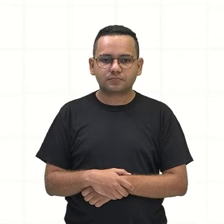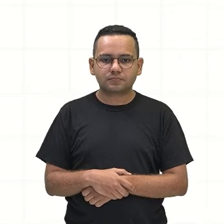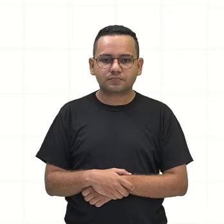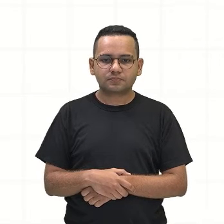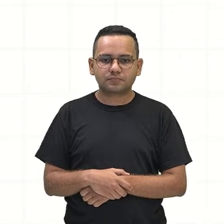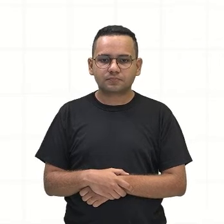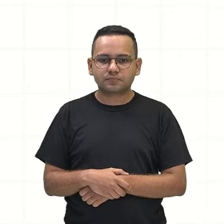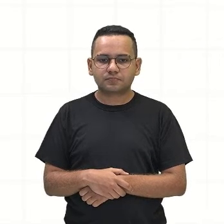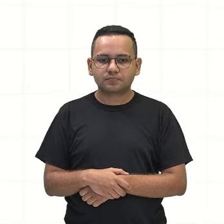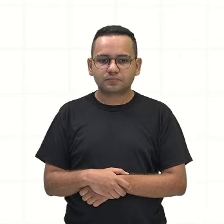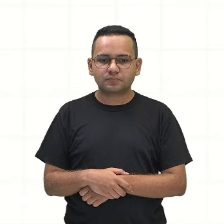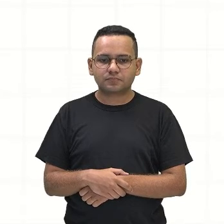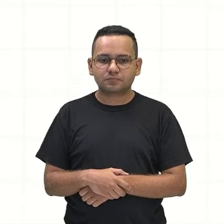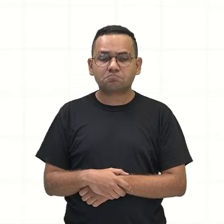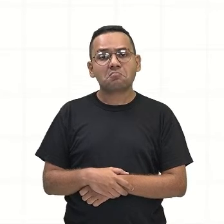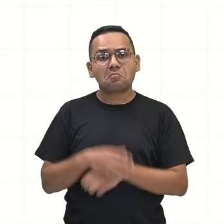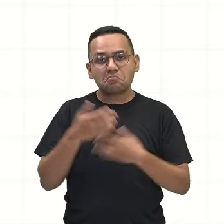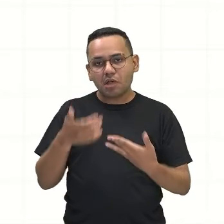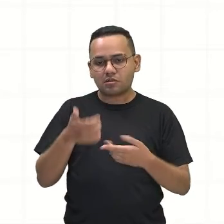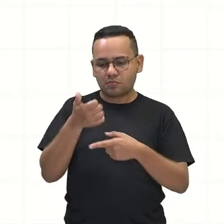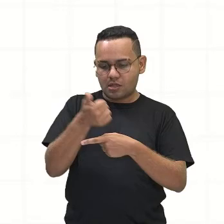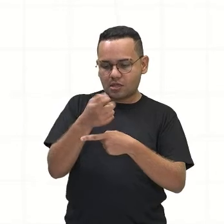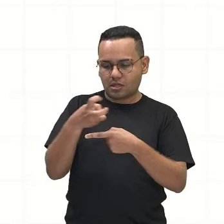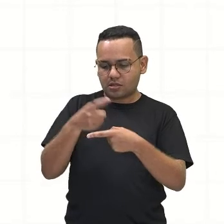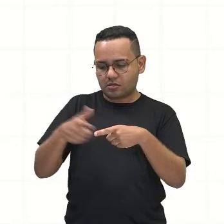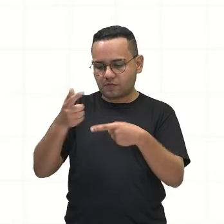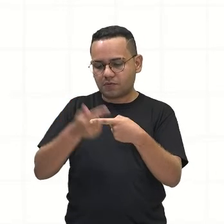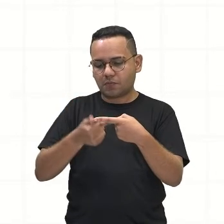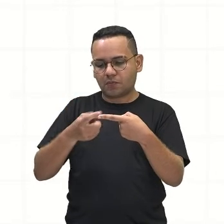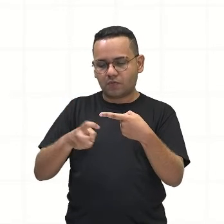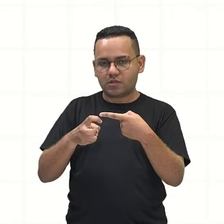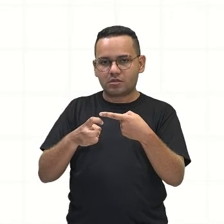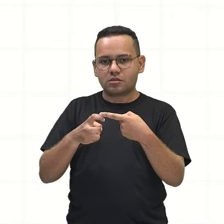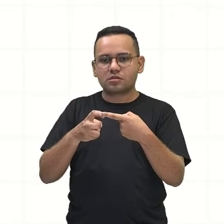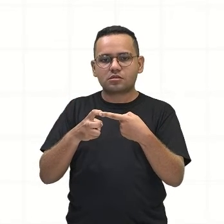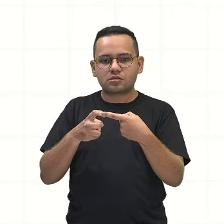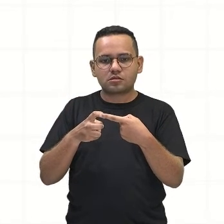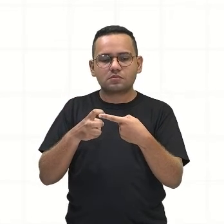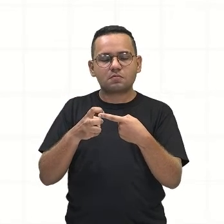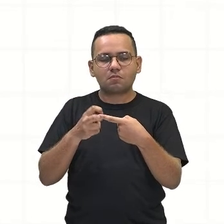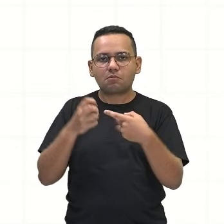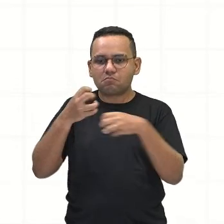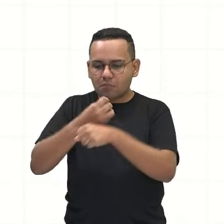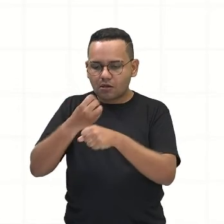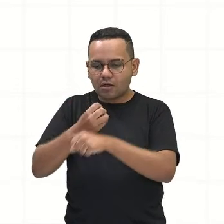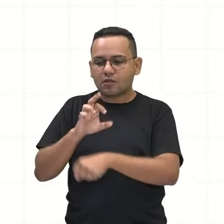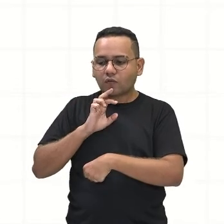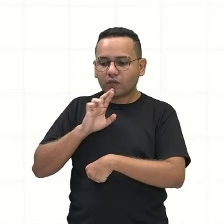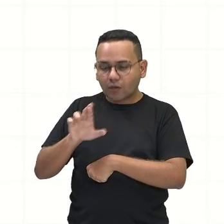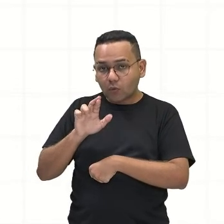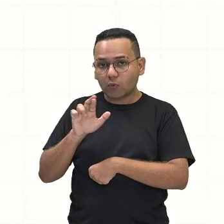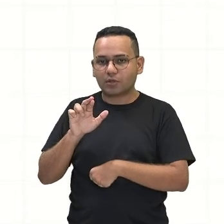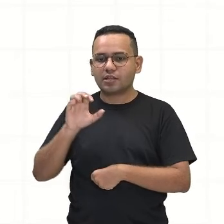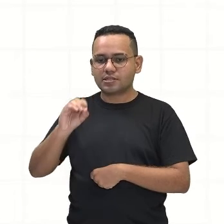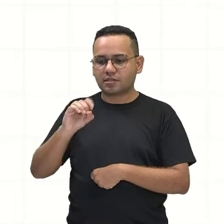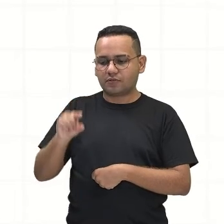você fazendo essa conta 15 dividido por 25, né, vai dar